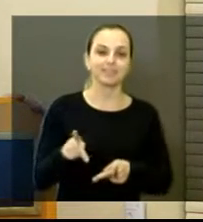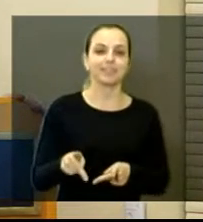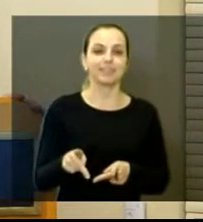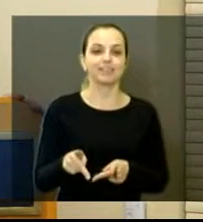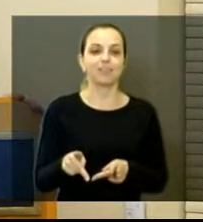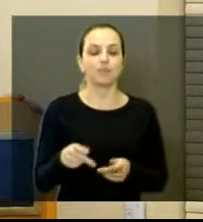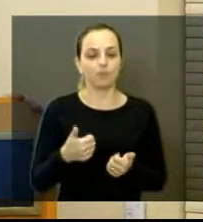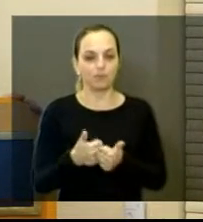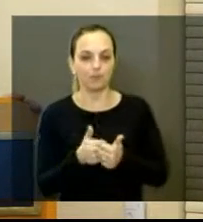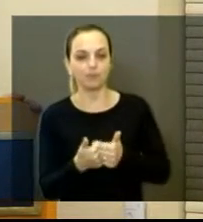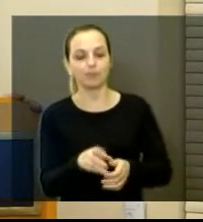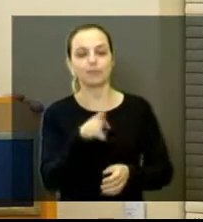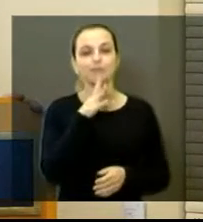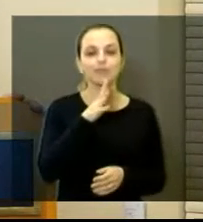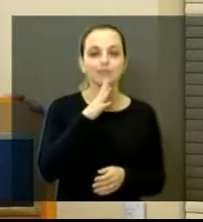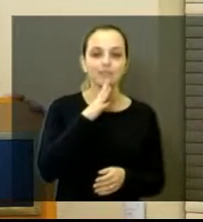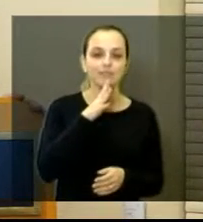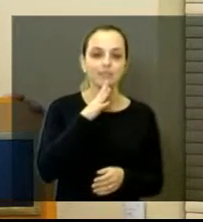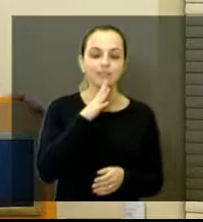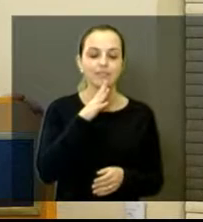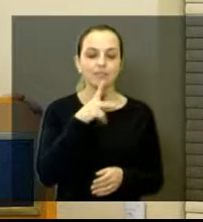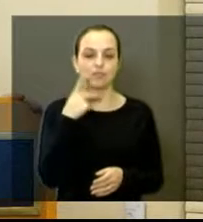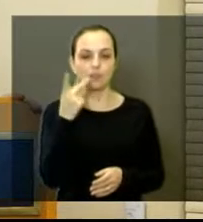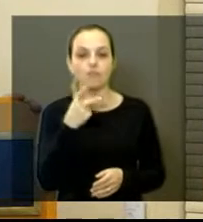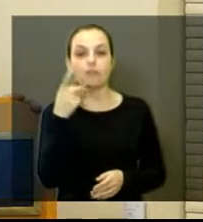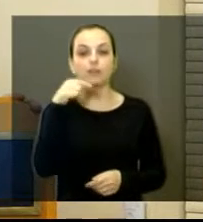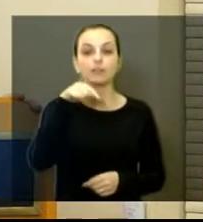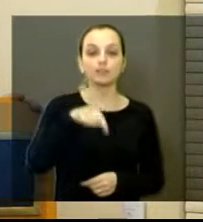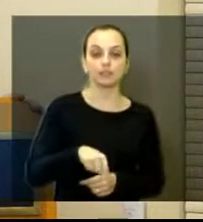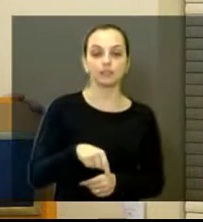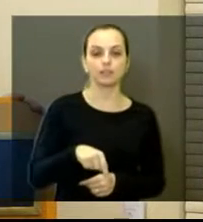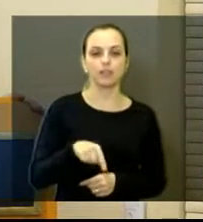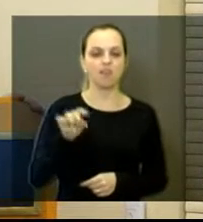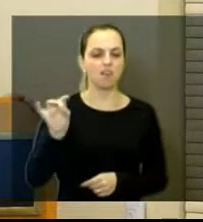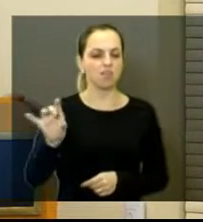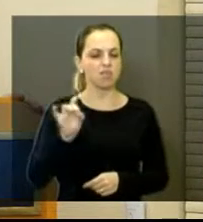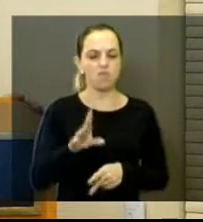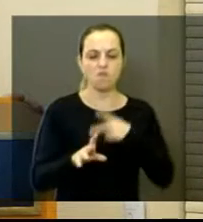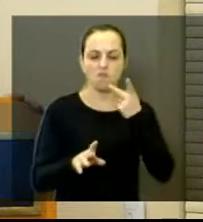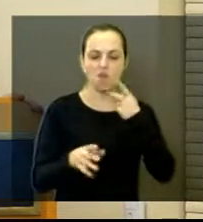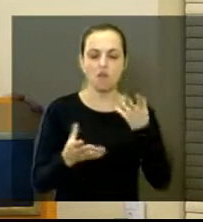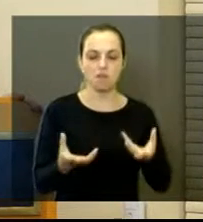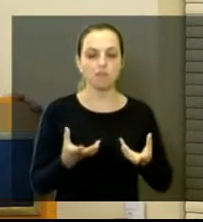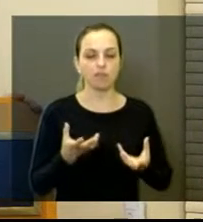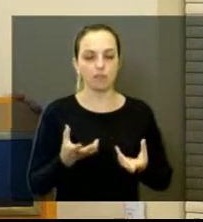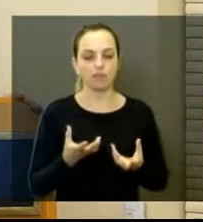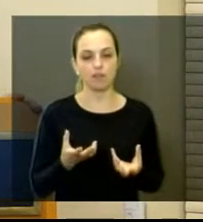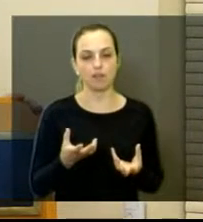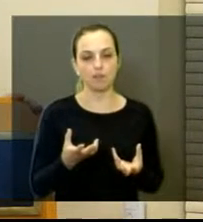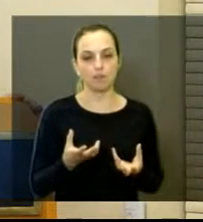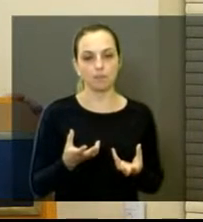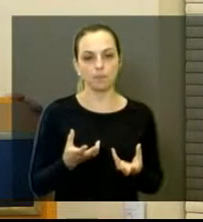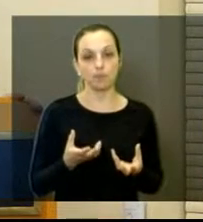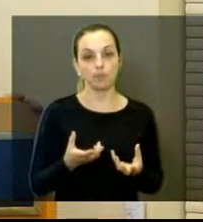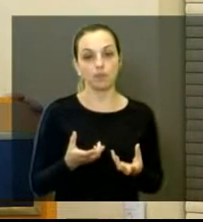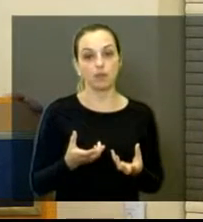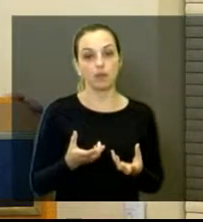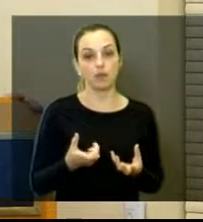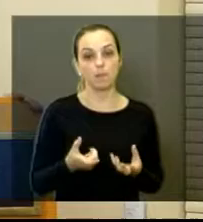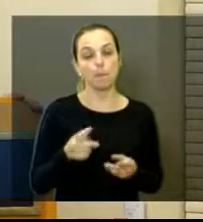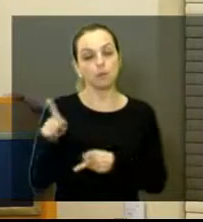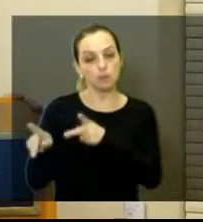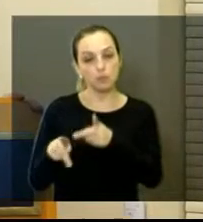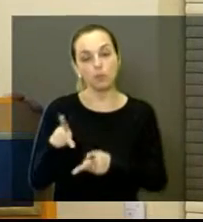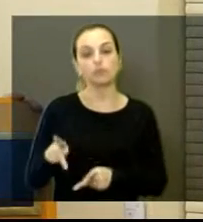conhece a índole e o que se fala aqui. Cada um fala o que bem entende, mas eu alerto a população para